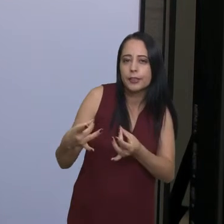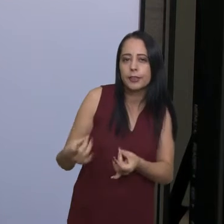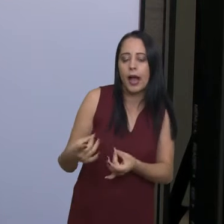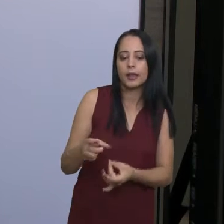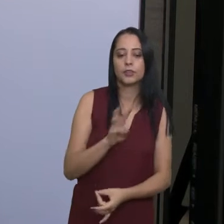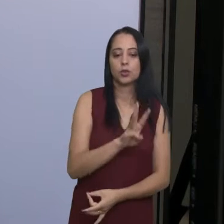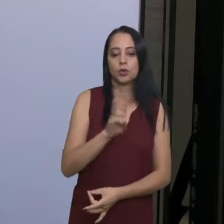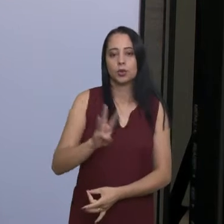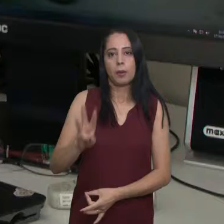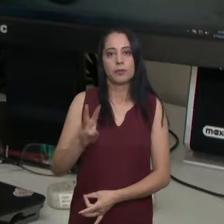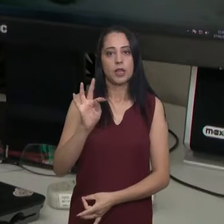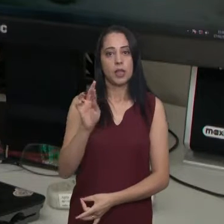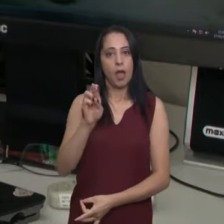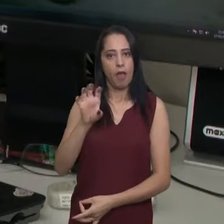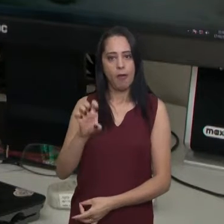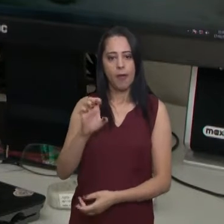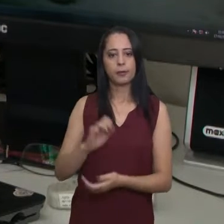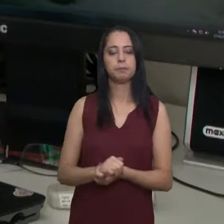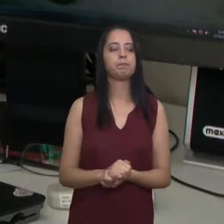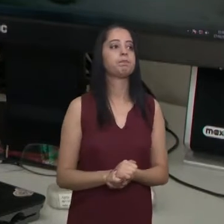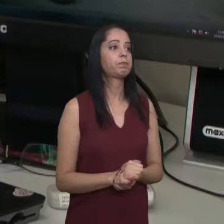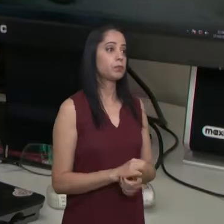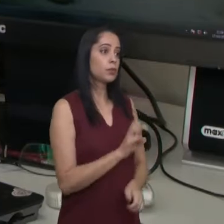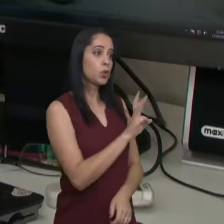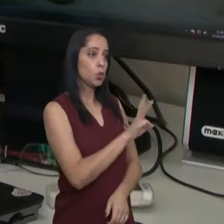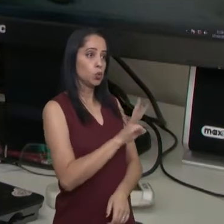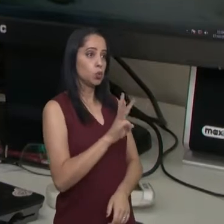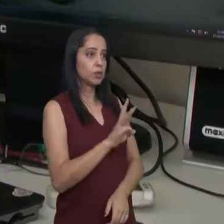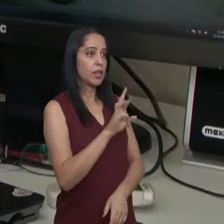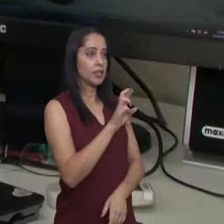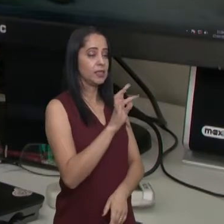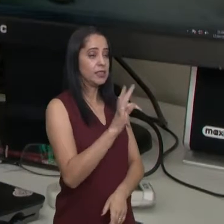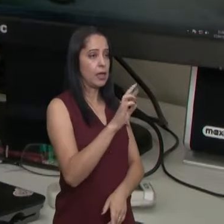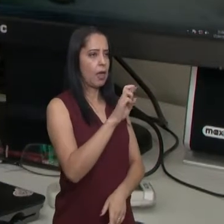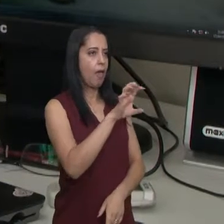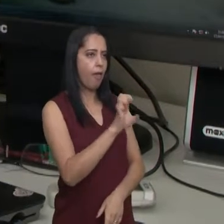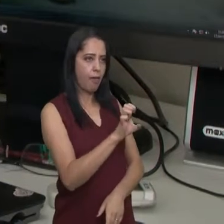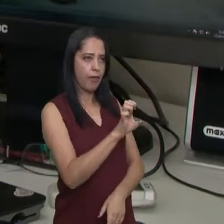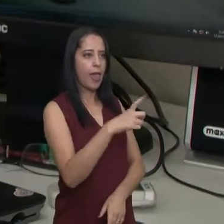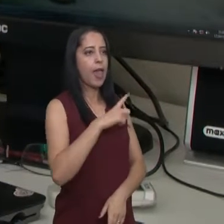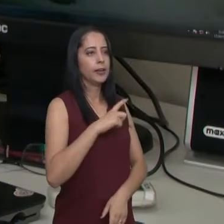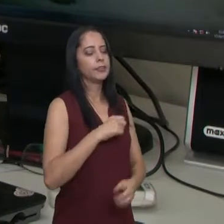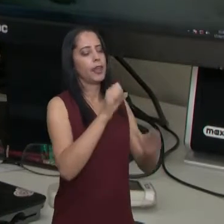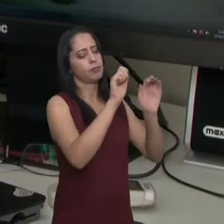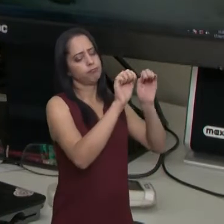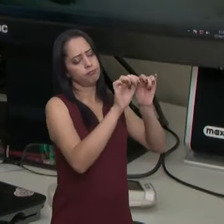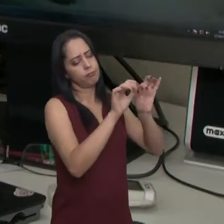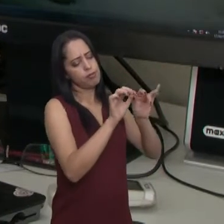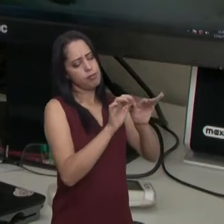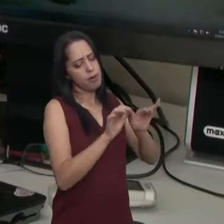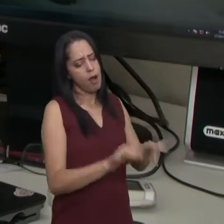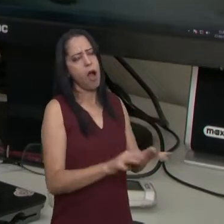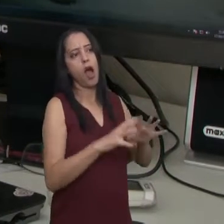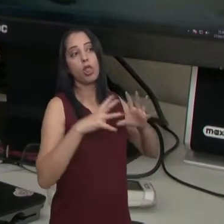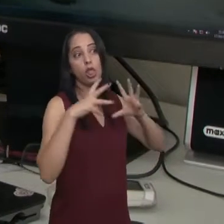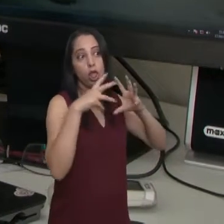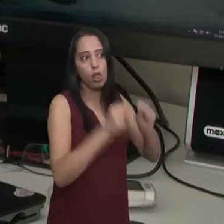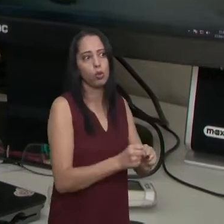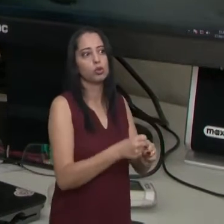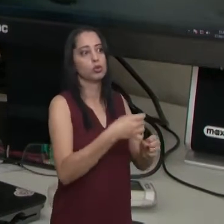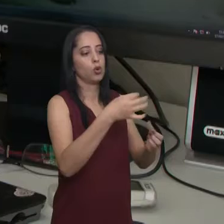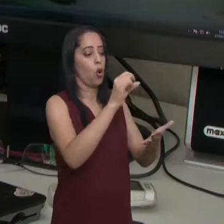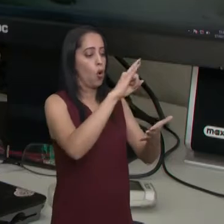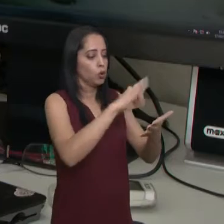Tribunal Regional Eleitoral. No site do TRE de São Paulo, você consegue lá o formulário do Título NET, preencher todos os seus